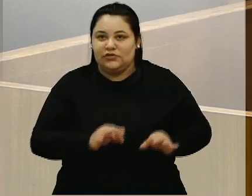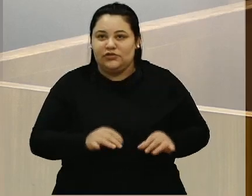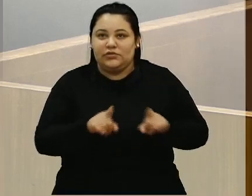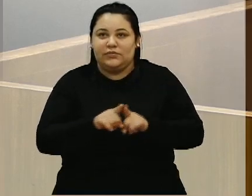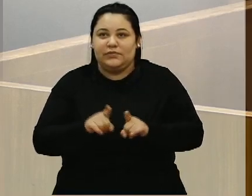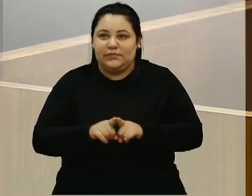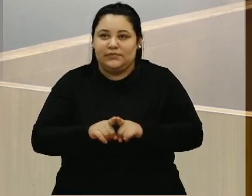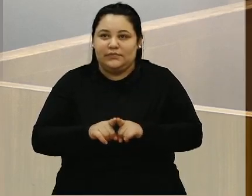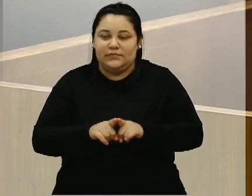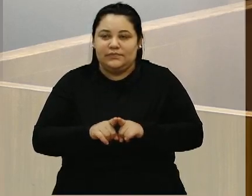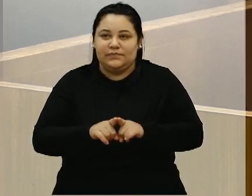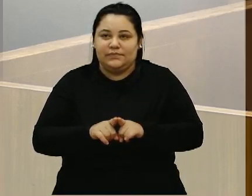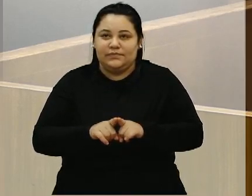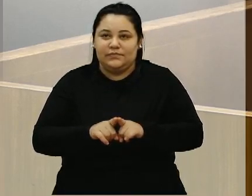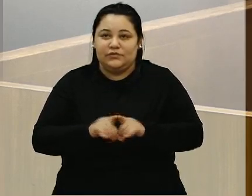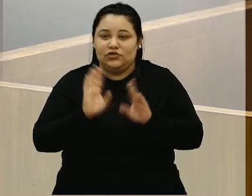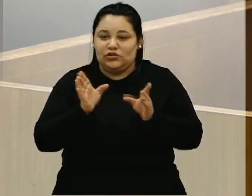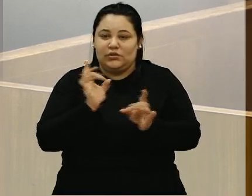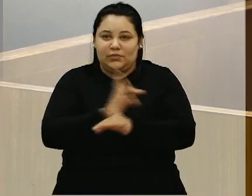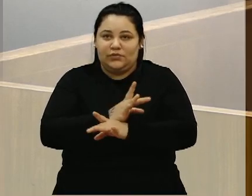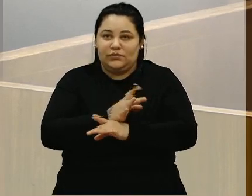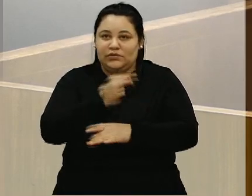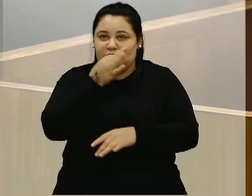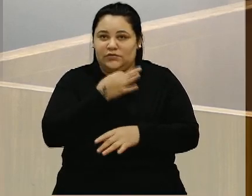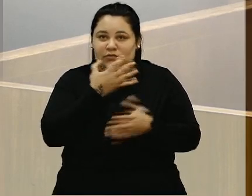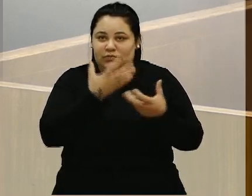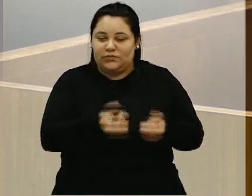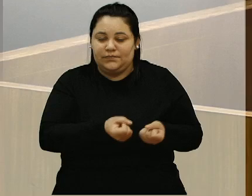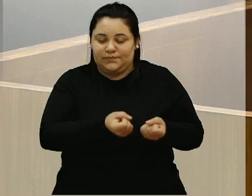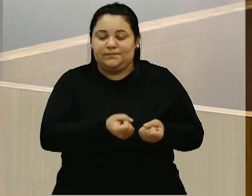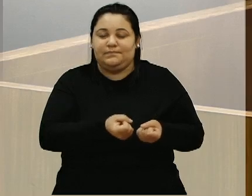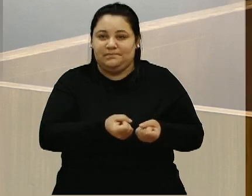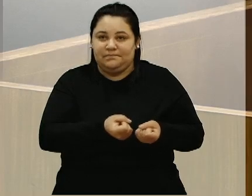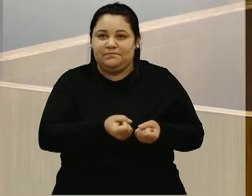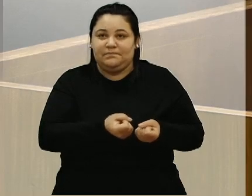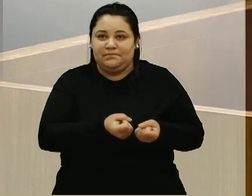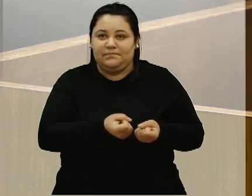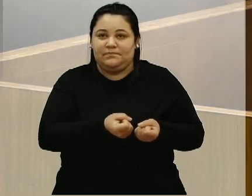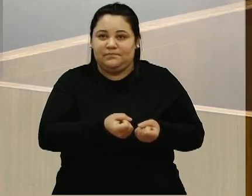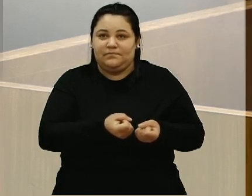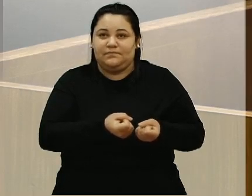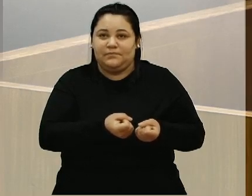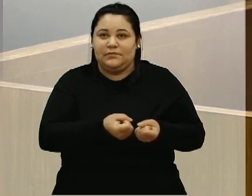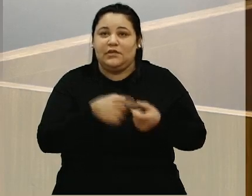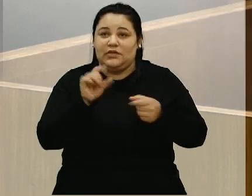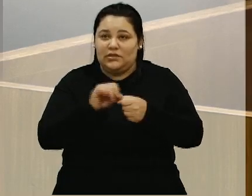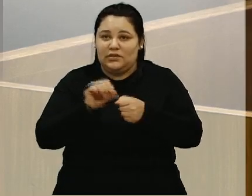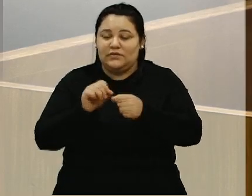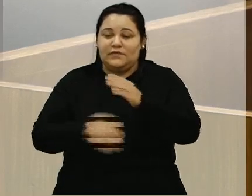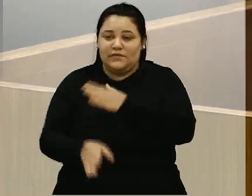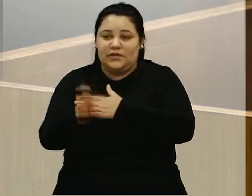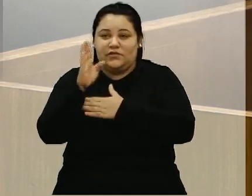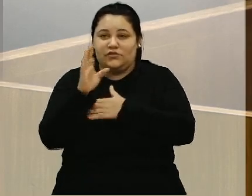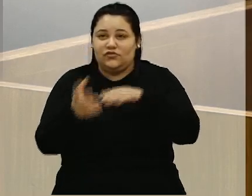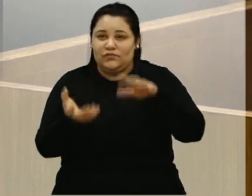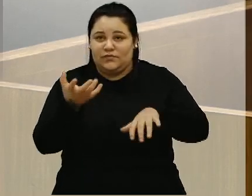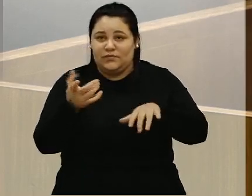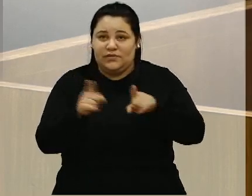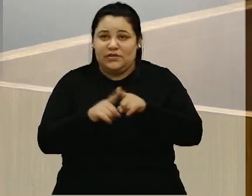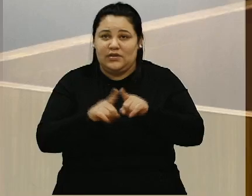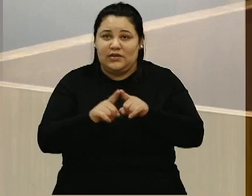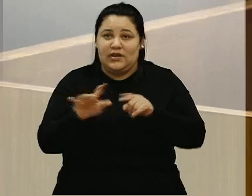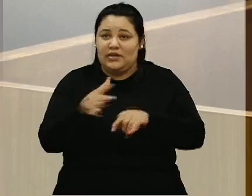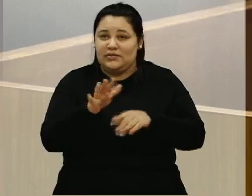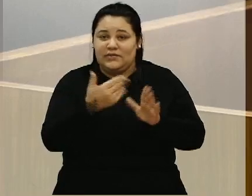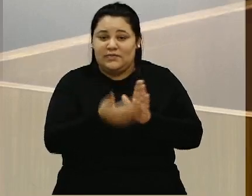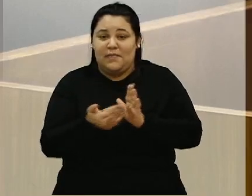E que já está na mão, Caxias do Sul vai ser contemplada. E isso é fruto das viagens que a gente vai para Brasília. Muitas vezes se perdem.